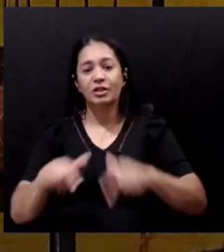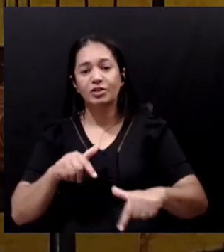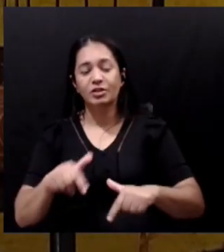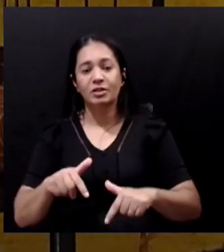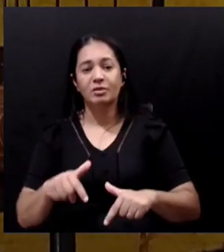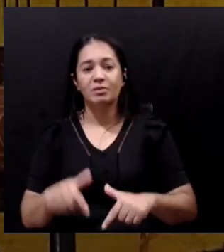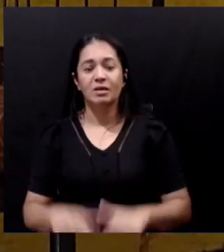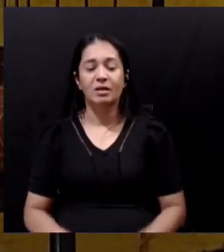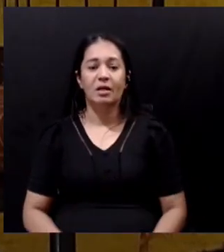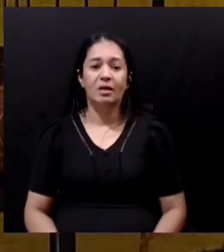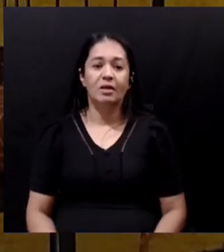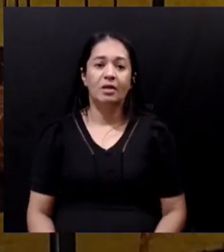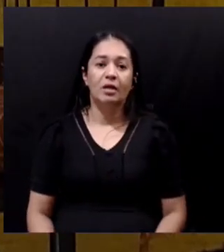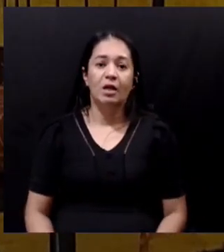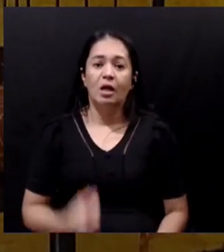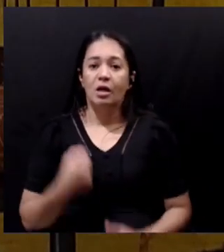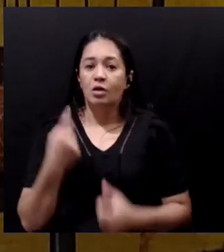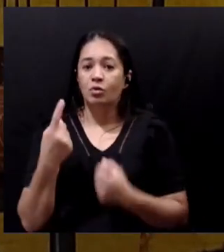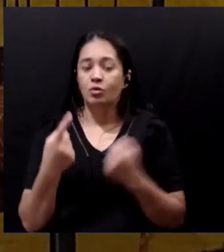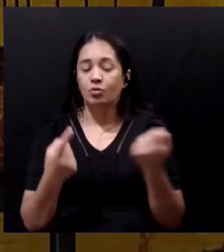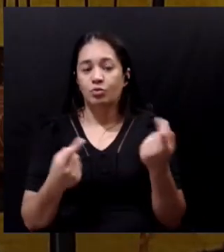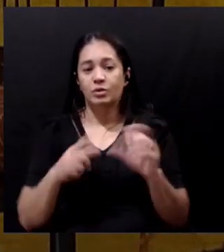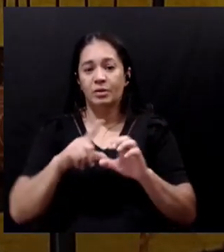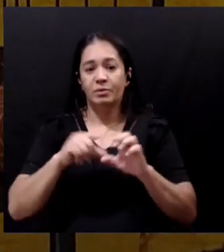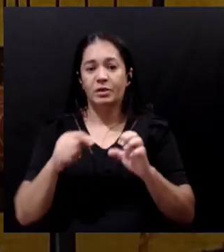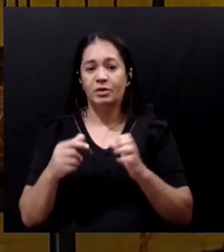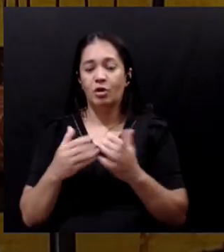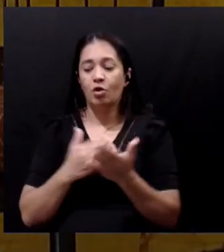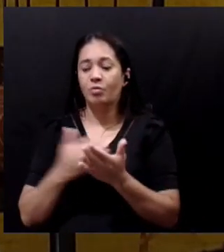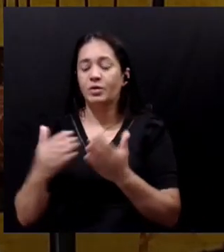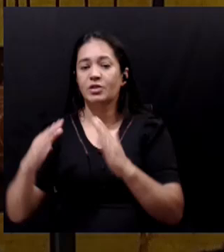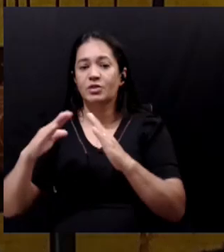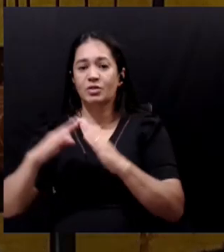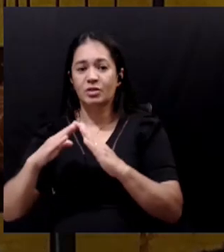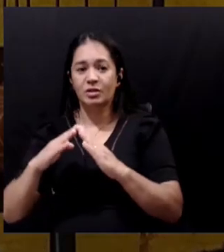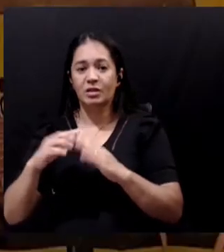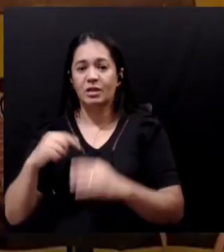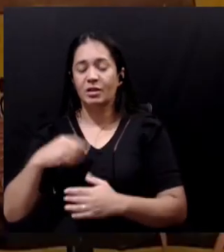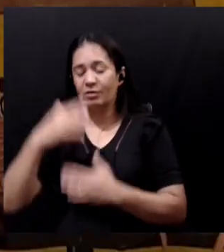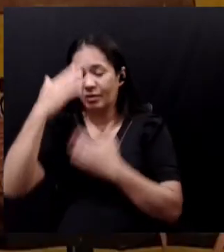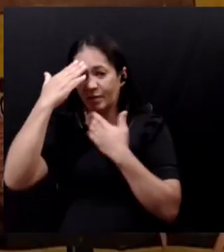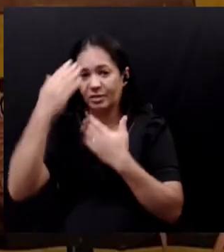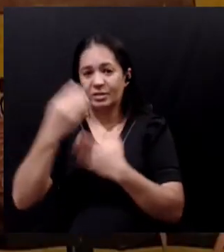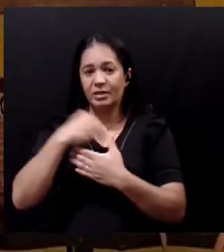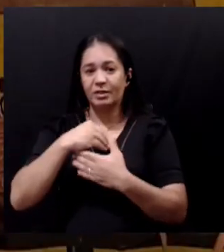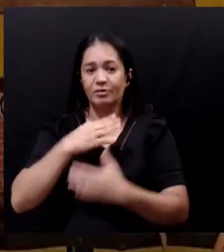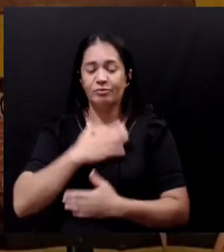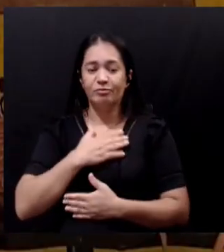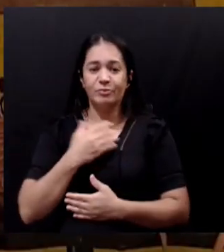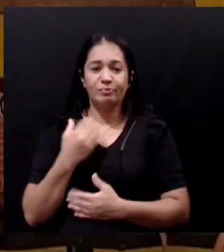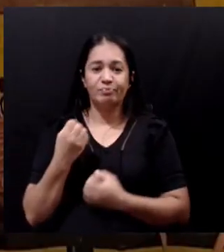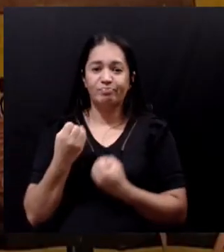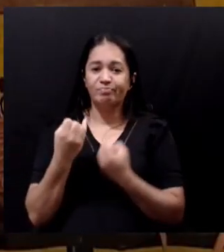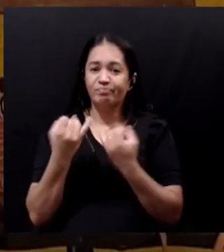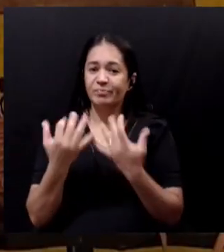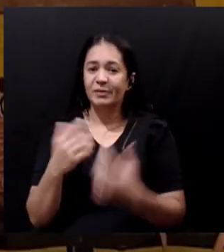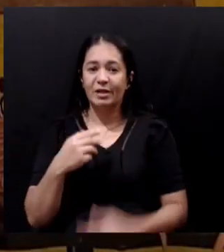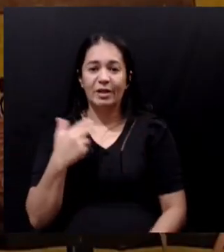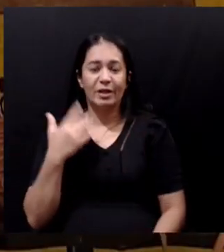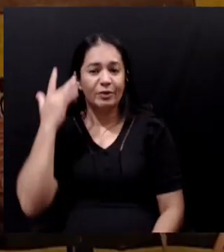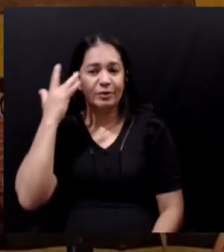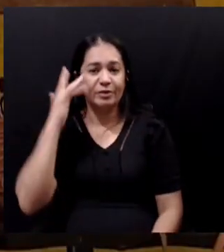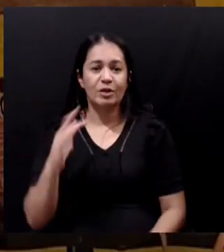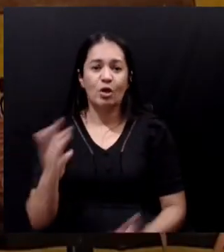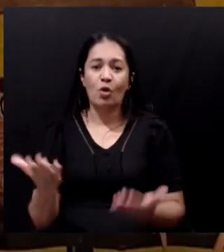casa, né? Meu sentimento, eu tenho uma gratidão dentro de mim que eu não sei explicar. Hoje você trabalha junto com a Isabel, as